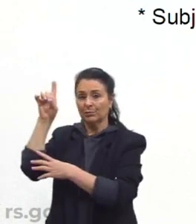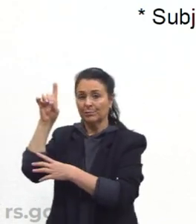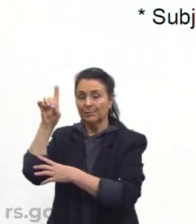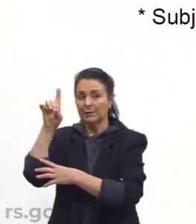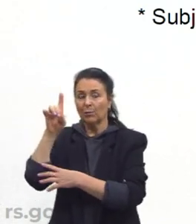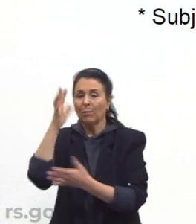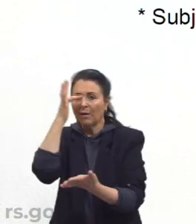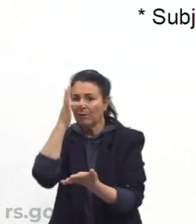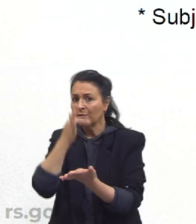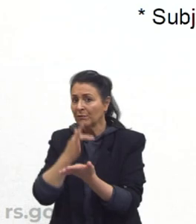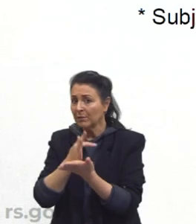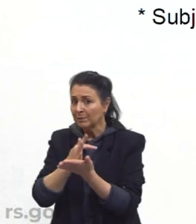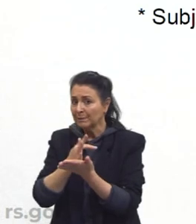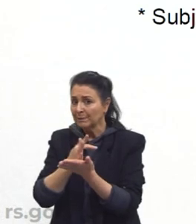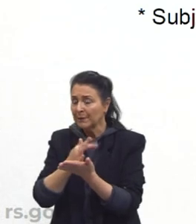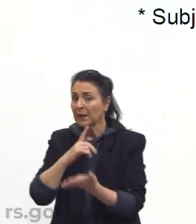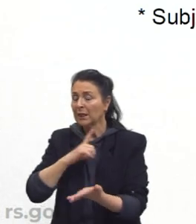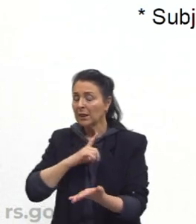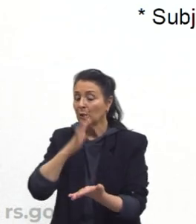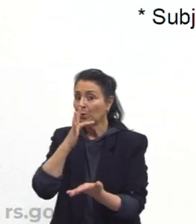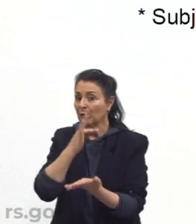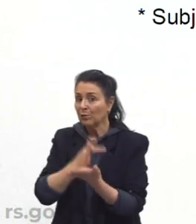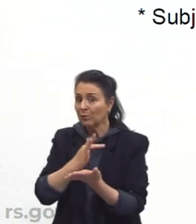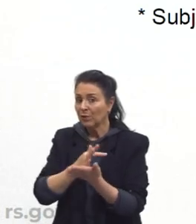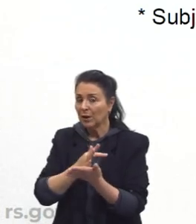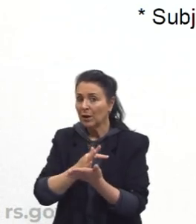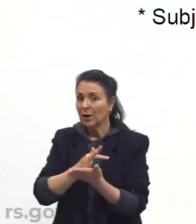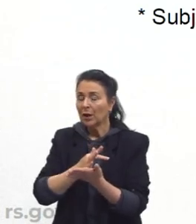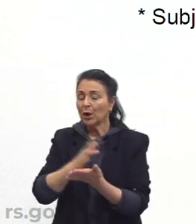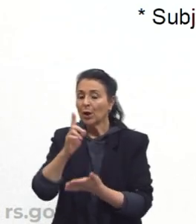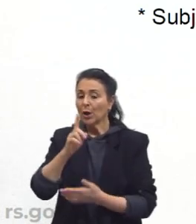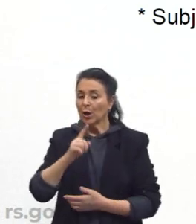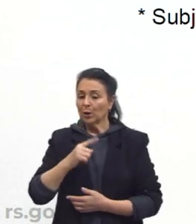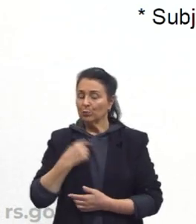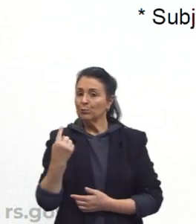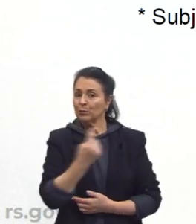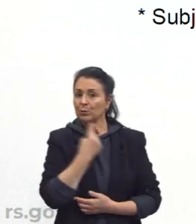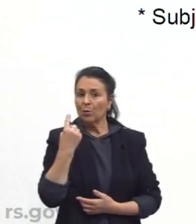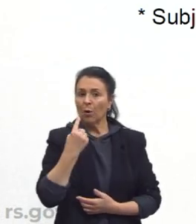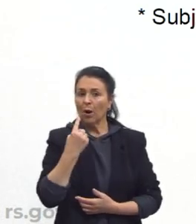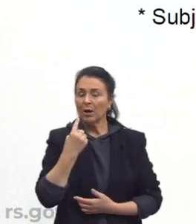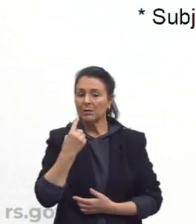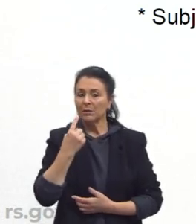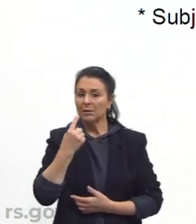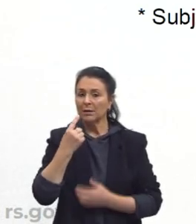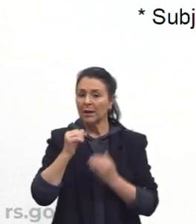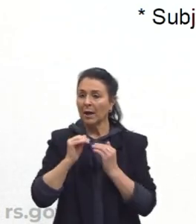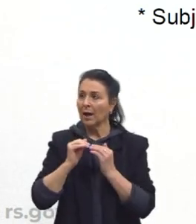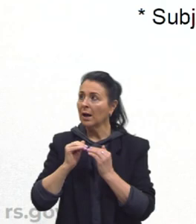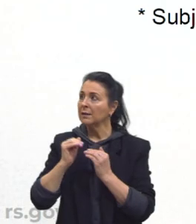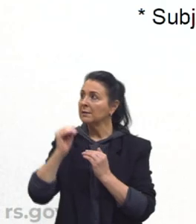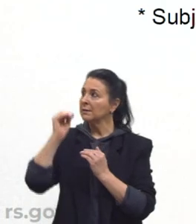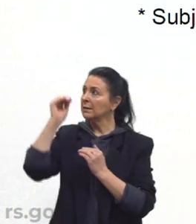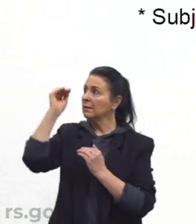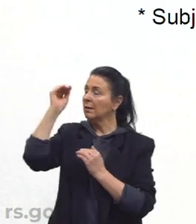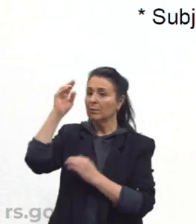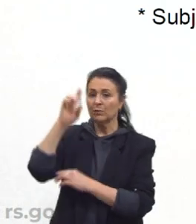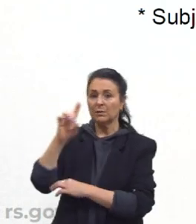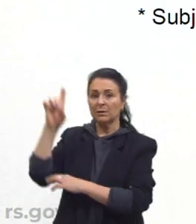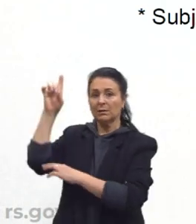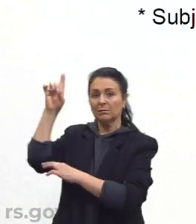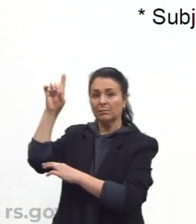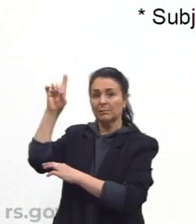fé através da fé que nós acendemos essa centelha e nós chegamos as verdades reveladas